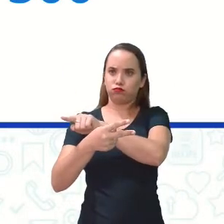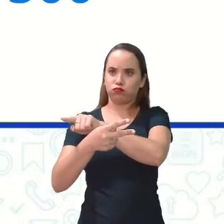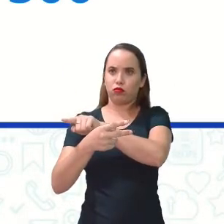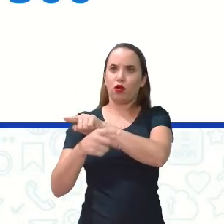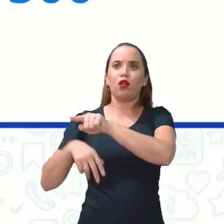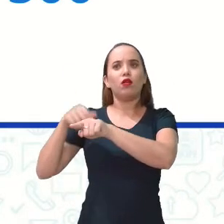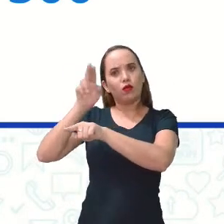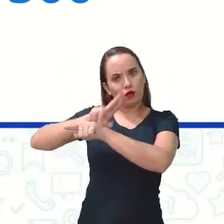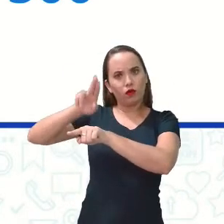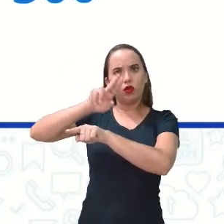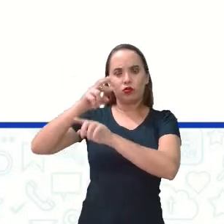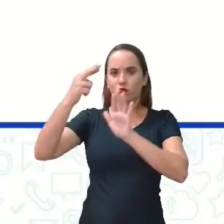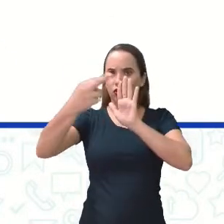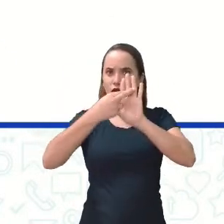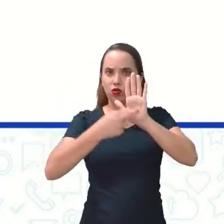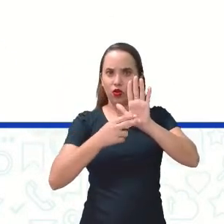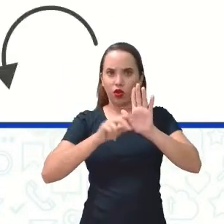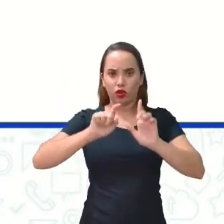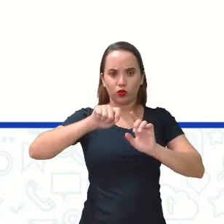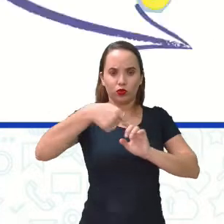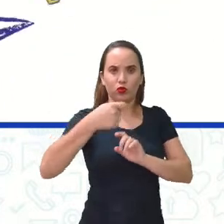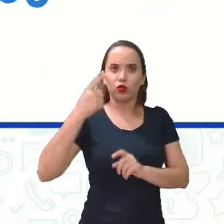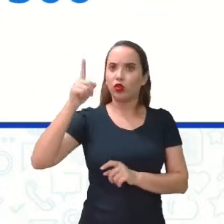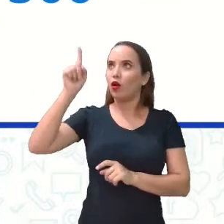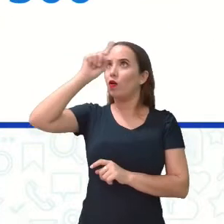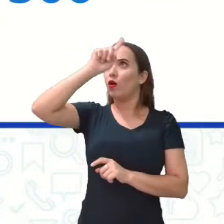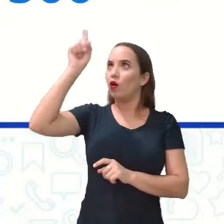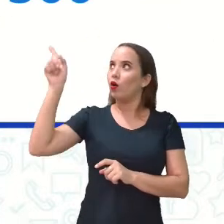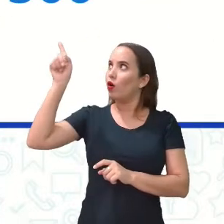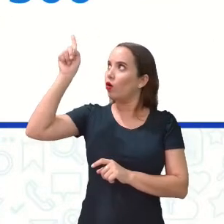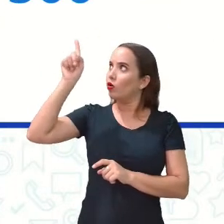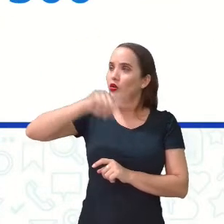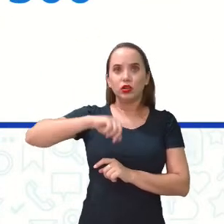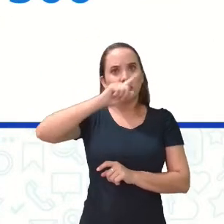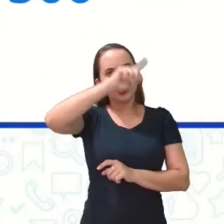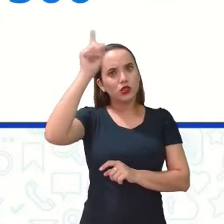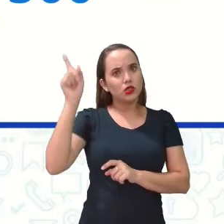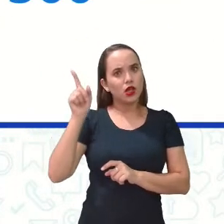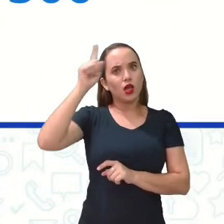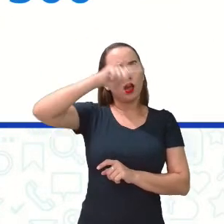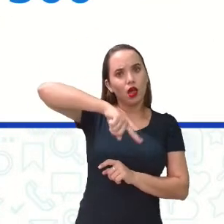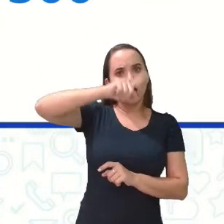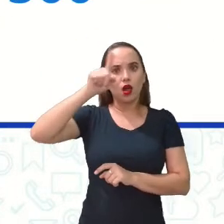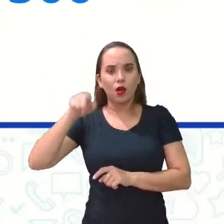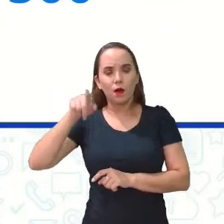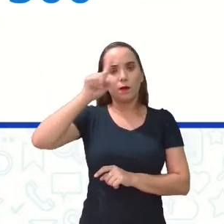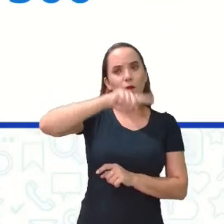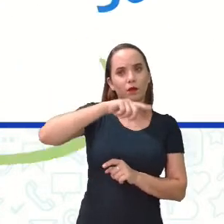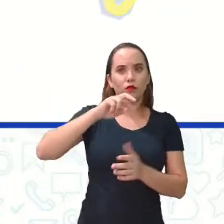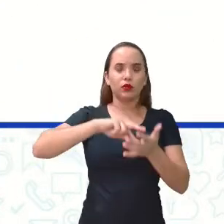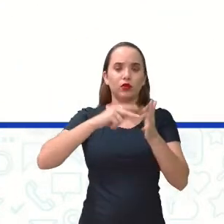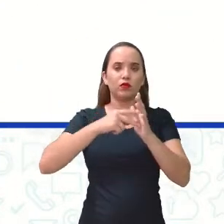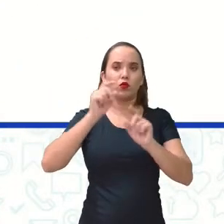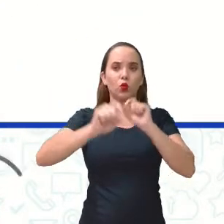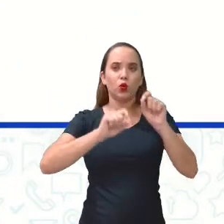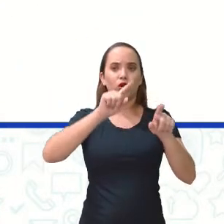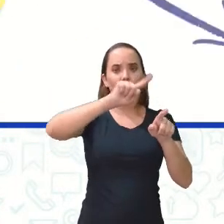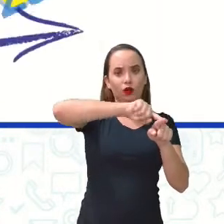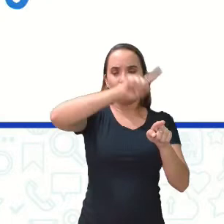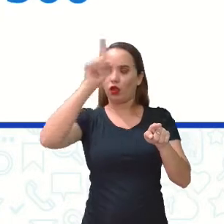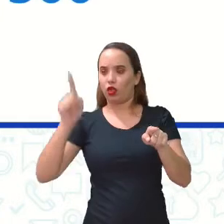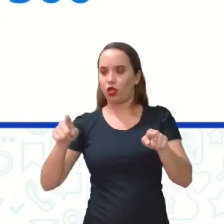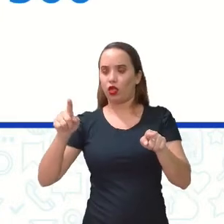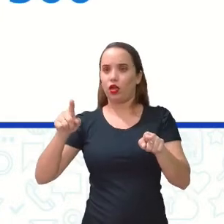essas regras aqui, não é isso? Ou seja, o 250 ele vai passar, no caso aí, subtraindo. Então, do outro lado